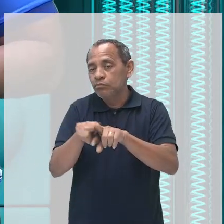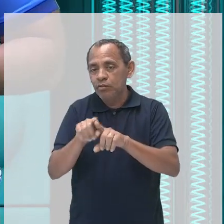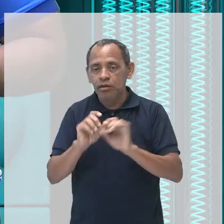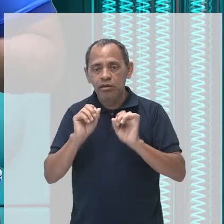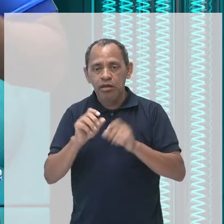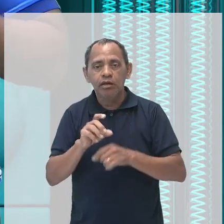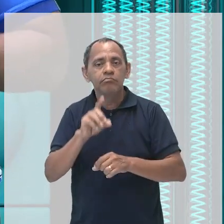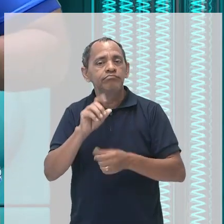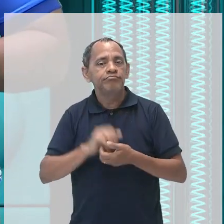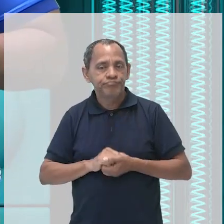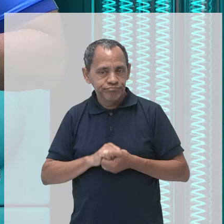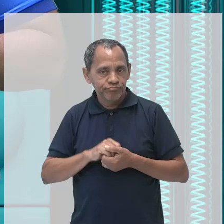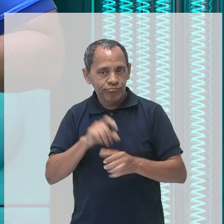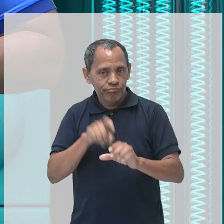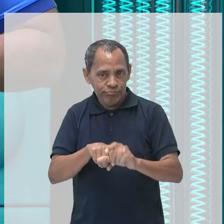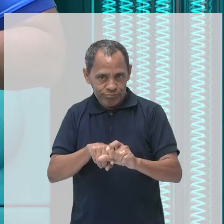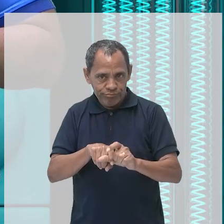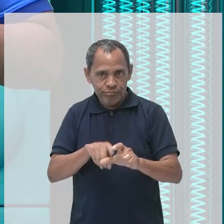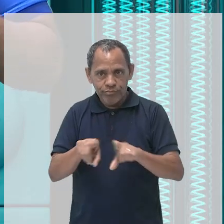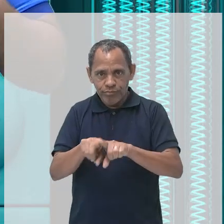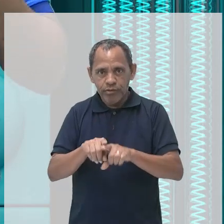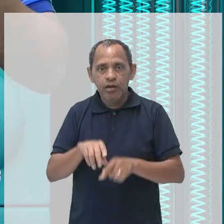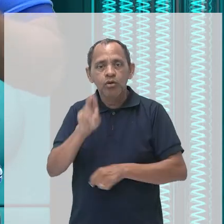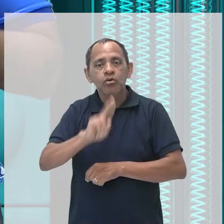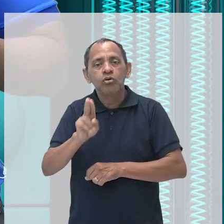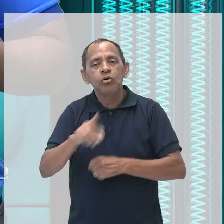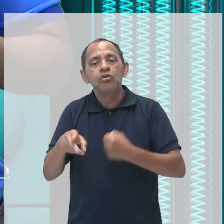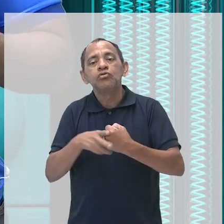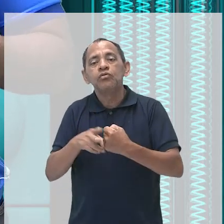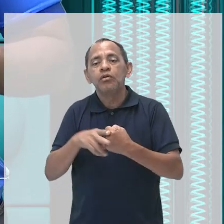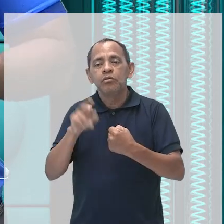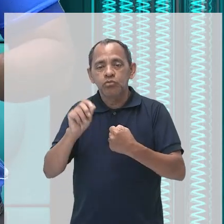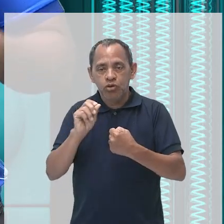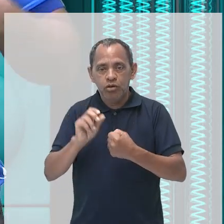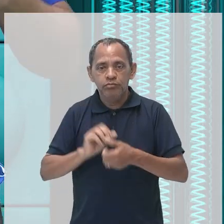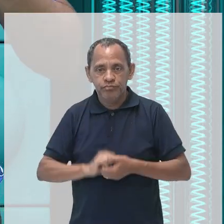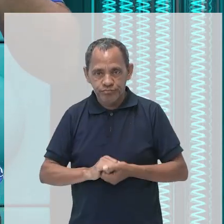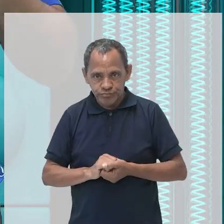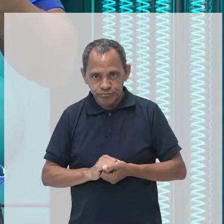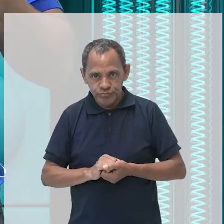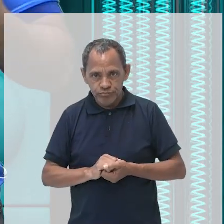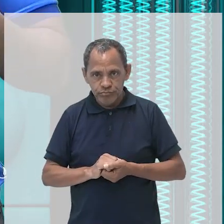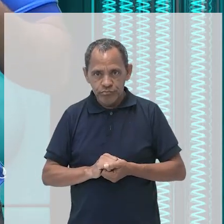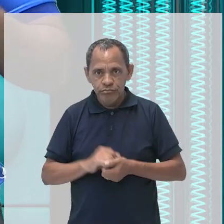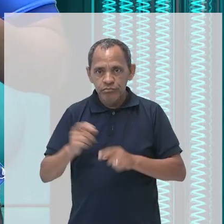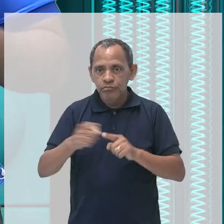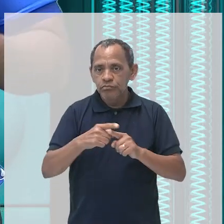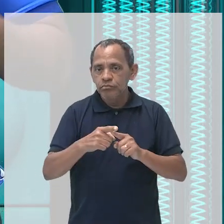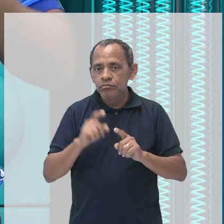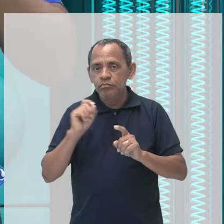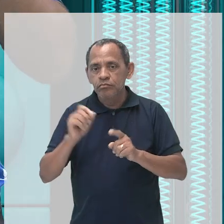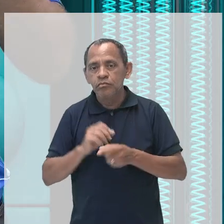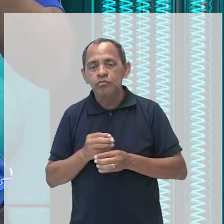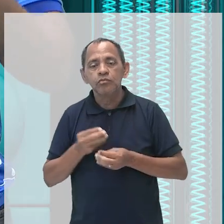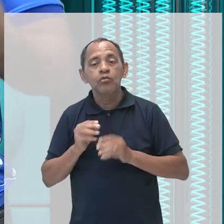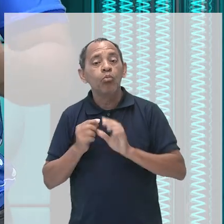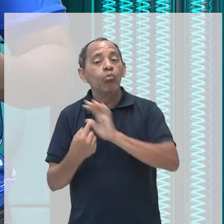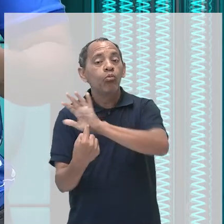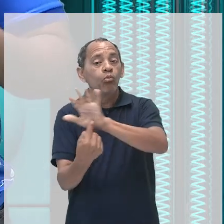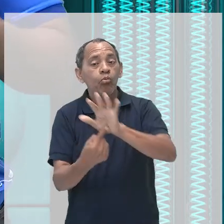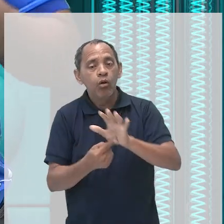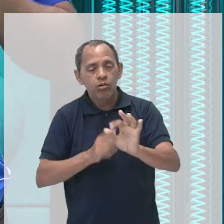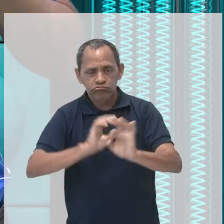de verbos no modo imperativo. Lembrando que os verbos no modo imperativo são aqueles verbos que vão trazer para a gente a ideia